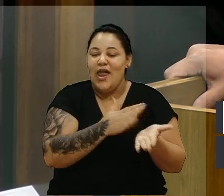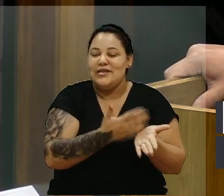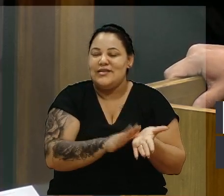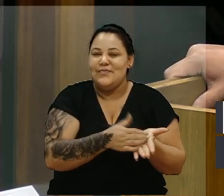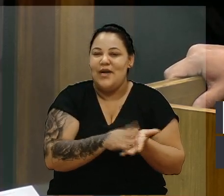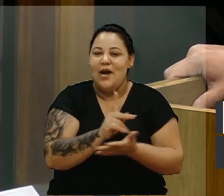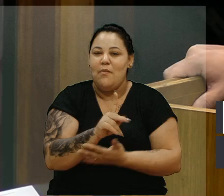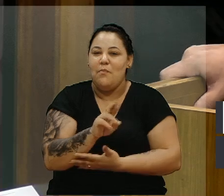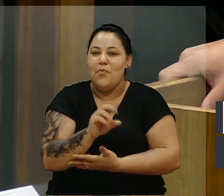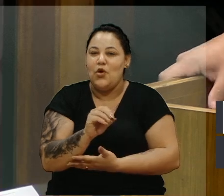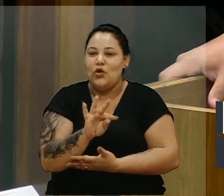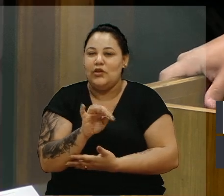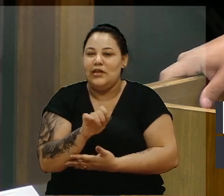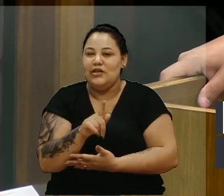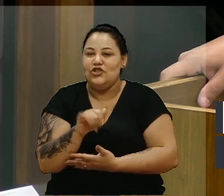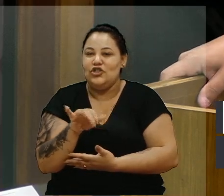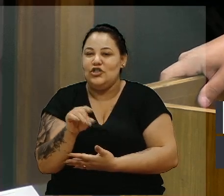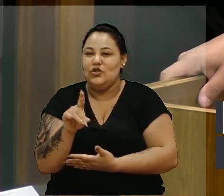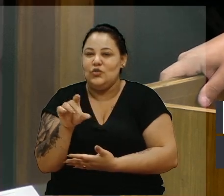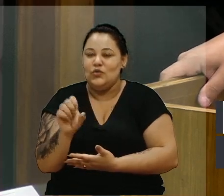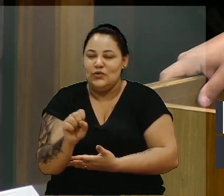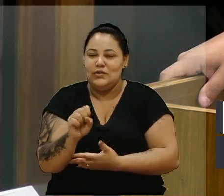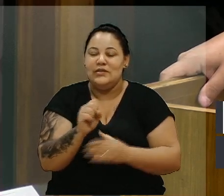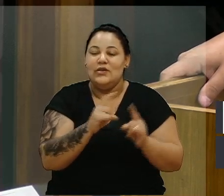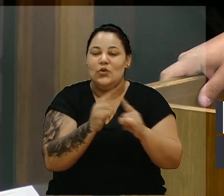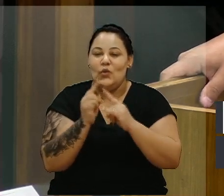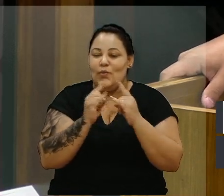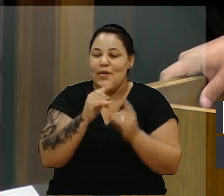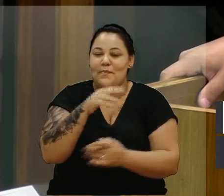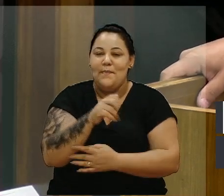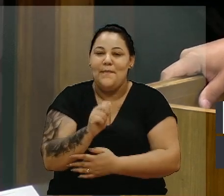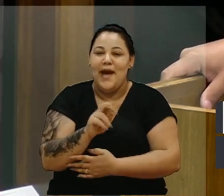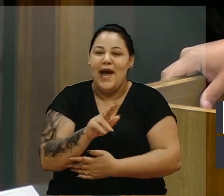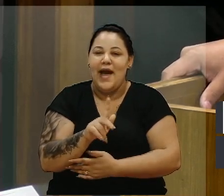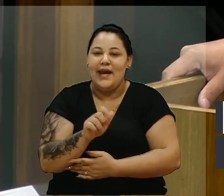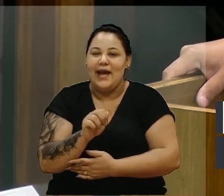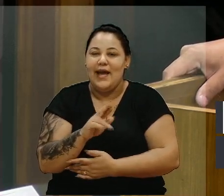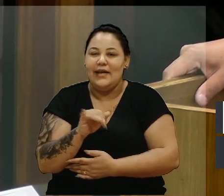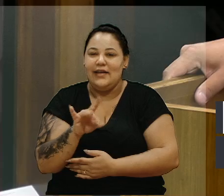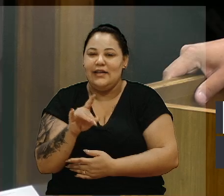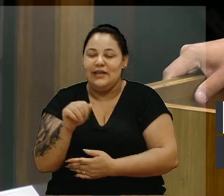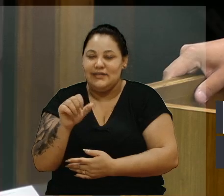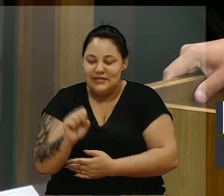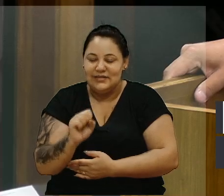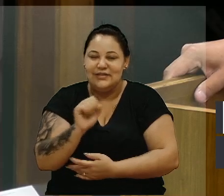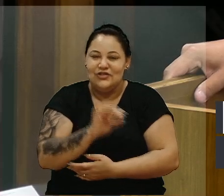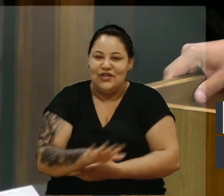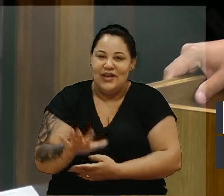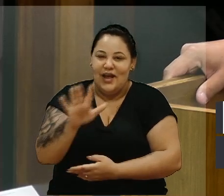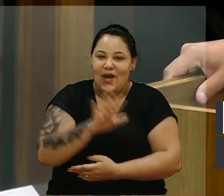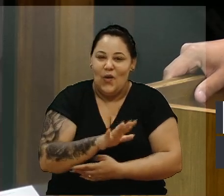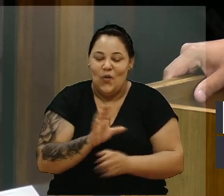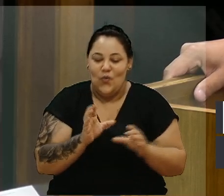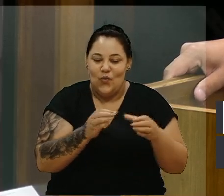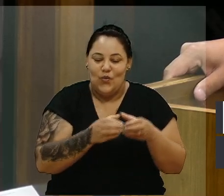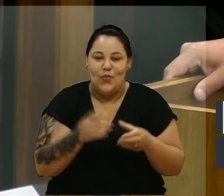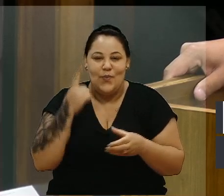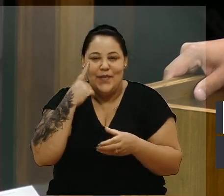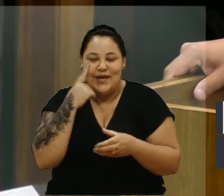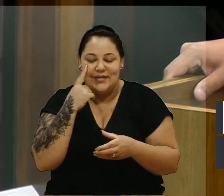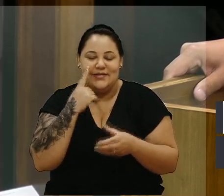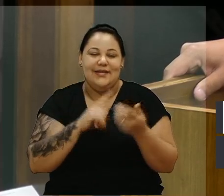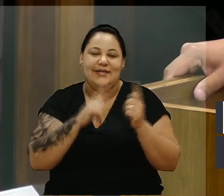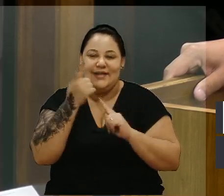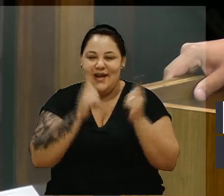Antes disso, ainda o Clube das Margaridas desfilando, né? Em geral, a turma aí pensa no Carnaval do Rio de Janeiro, de